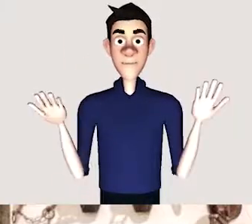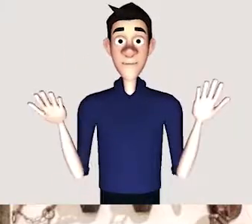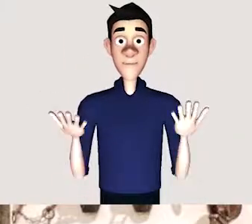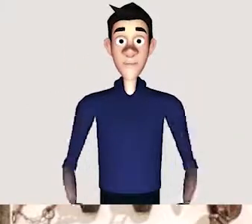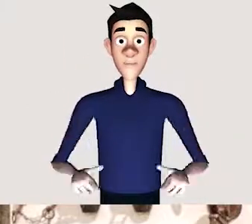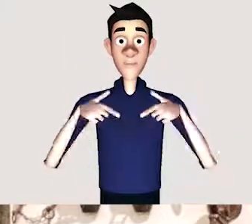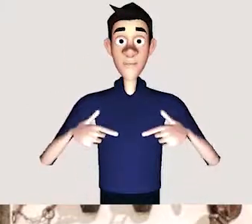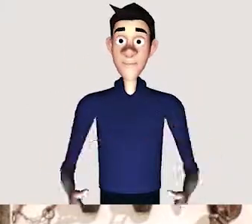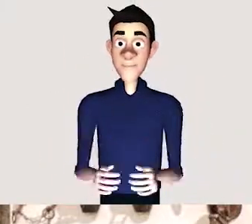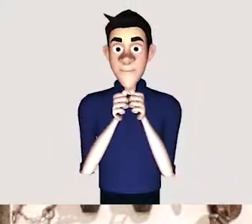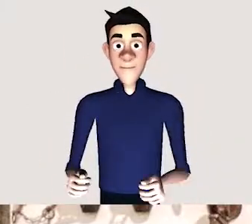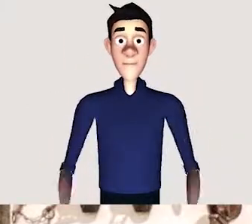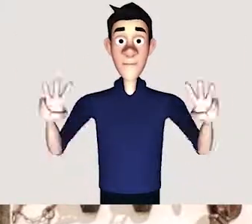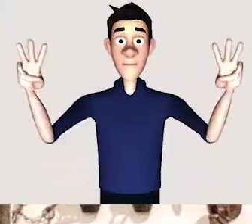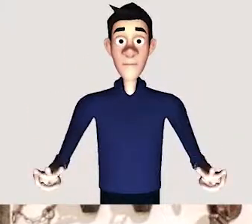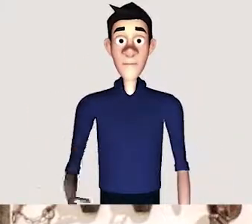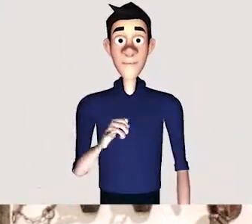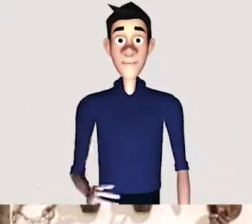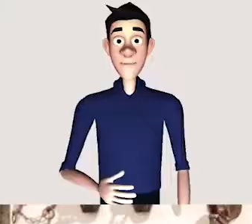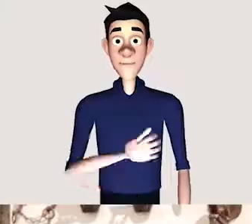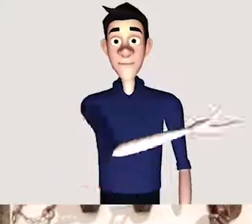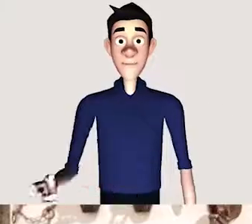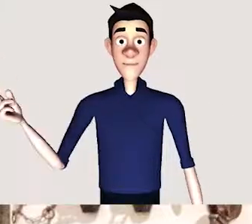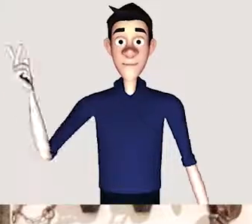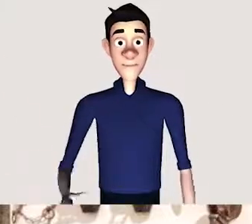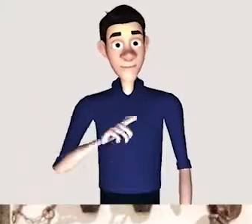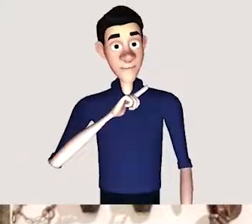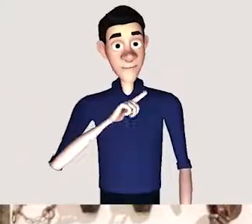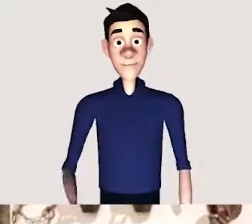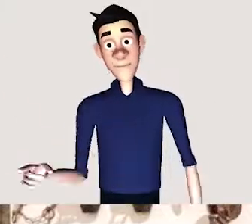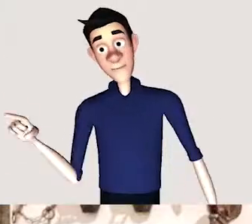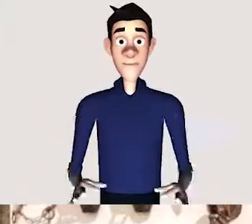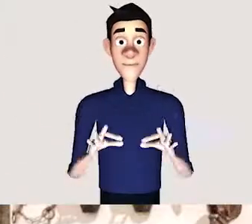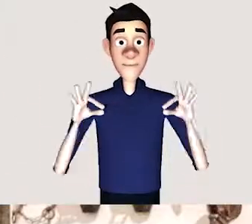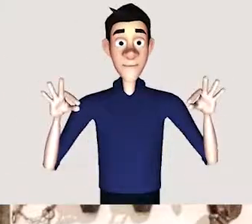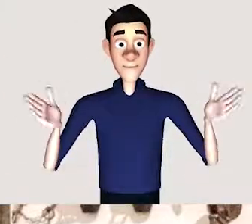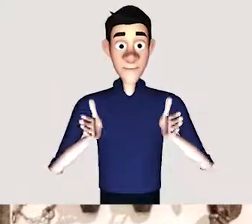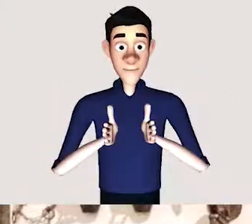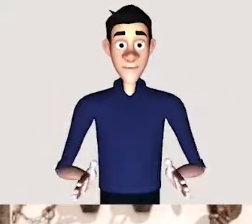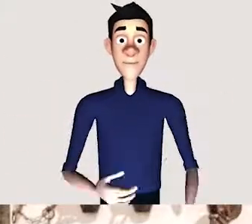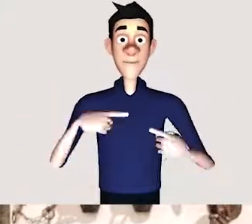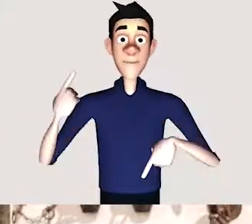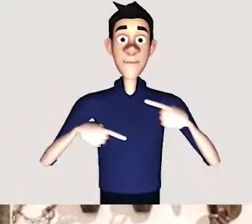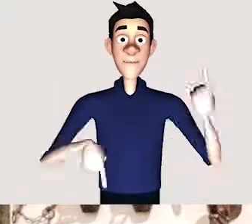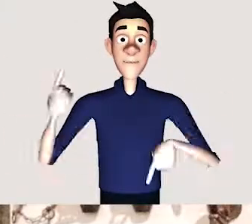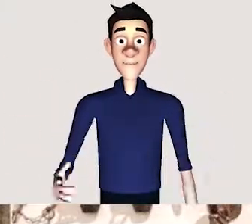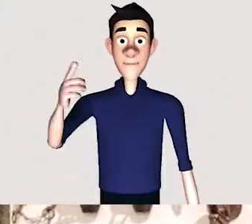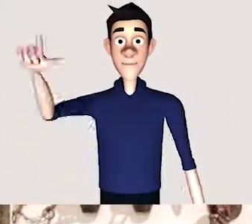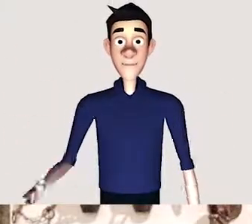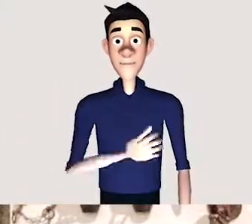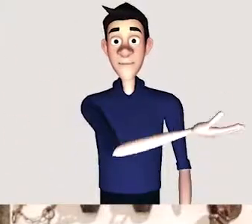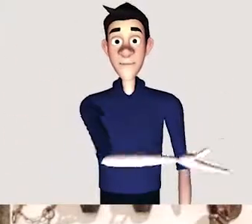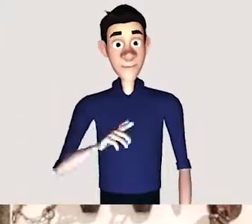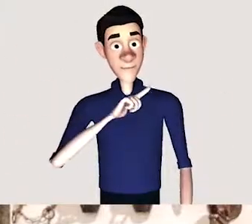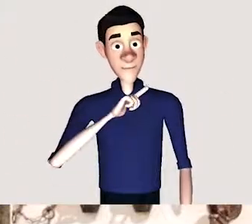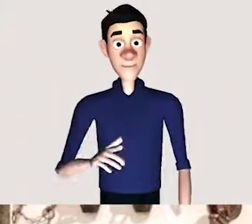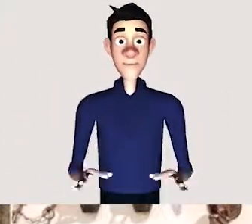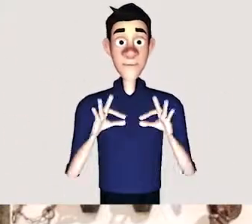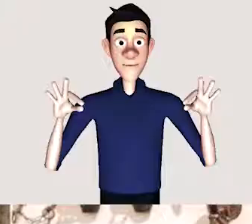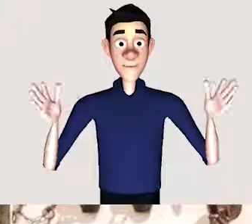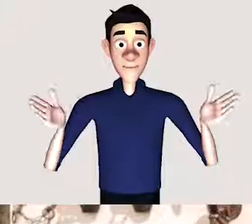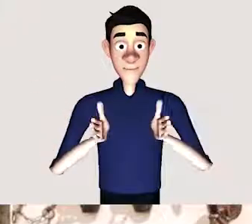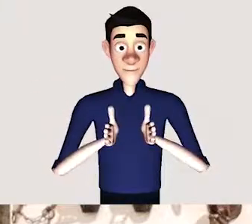de manipulação. Nós podemos manipulá-los, né? Os museus atuam sobre